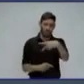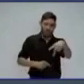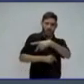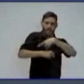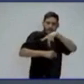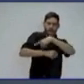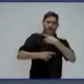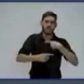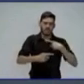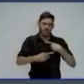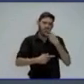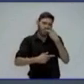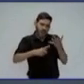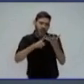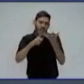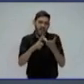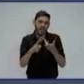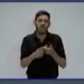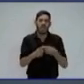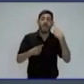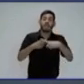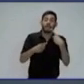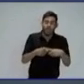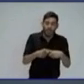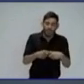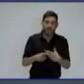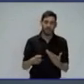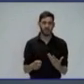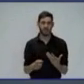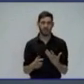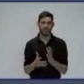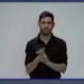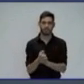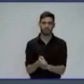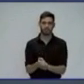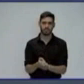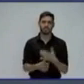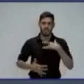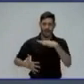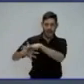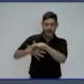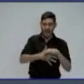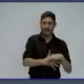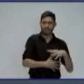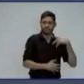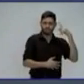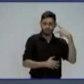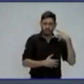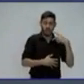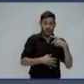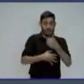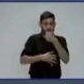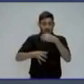me referi, ela se deu pela condução de líderes políticos, primeiros